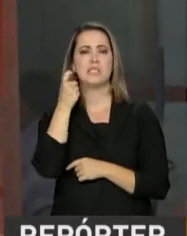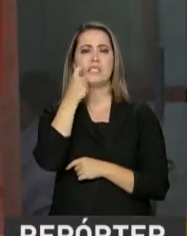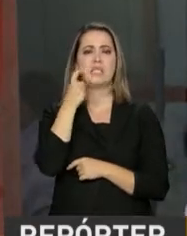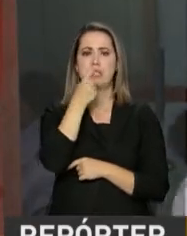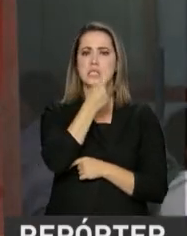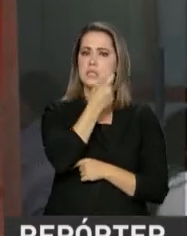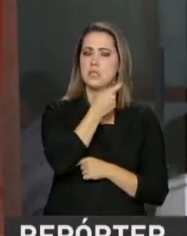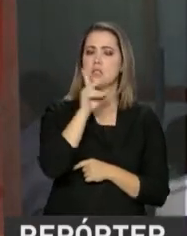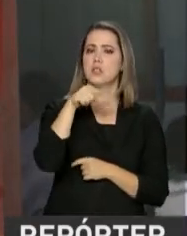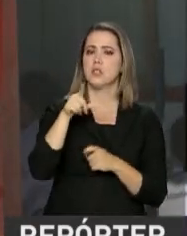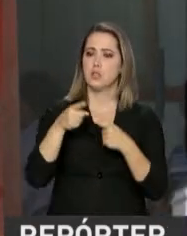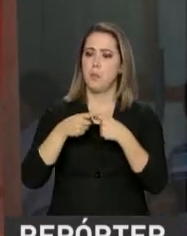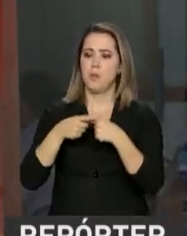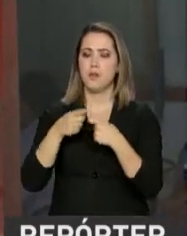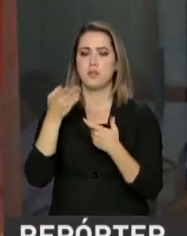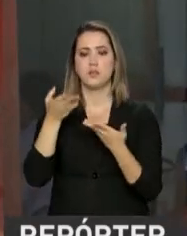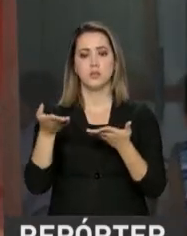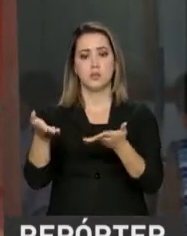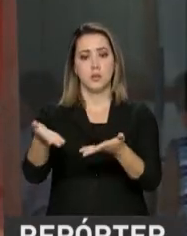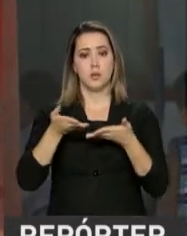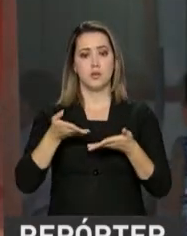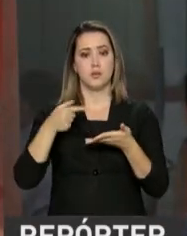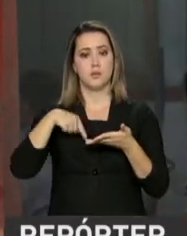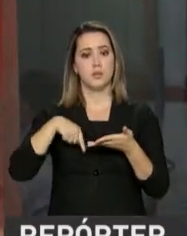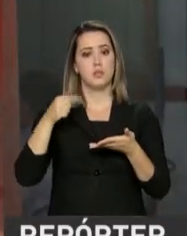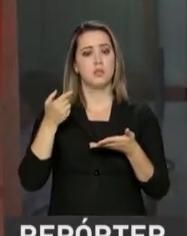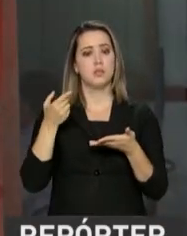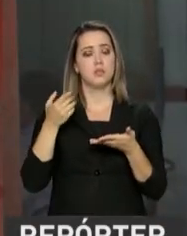mesmo, ao clínico. Então, assim, eles vindo para cá,